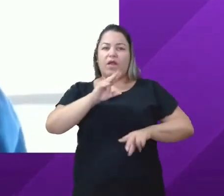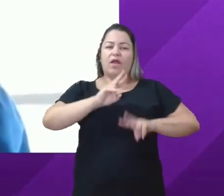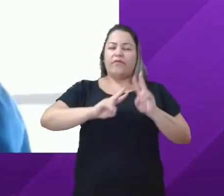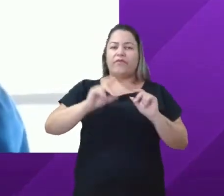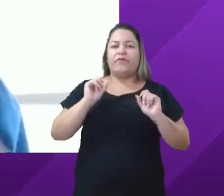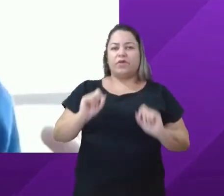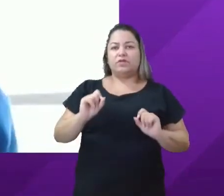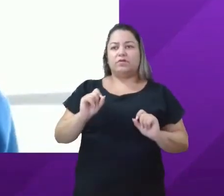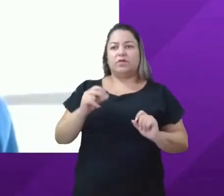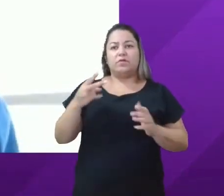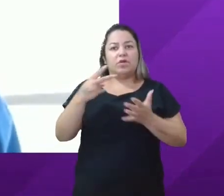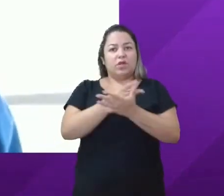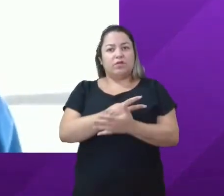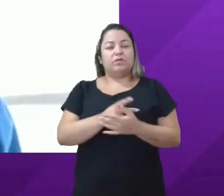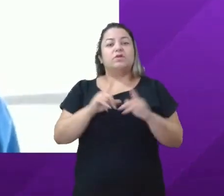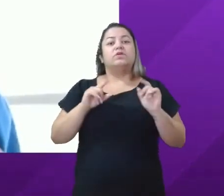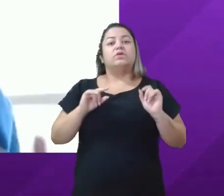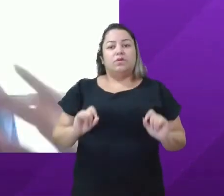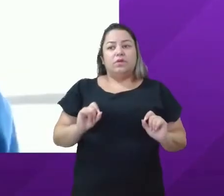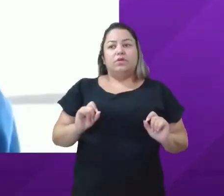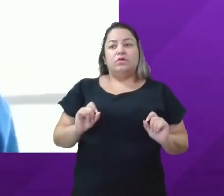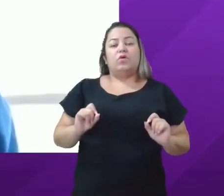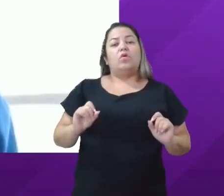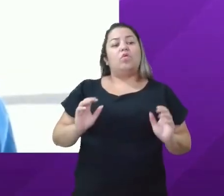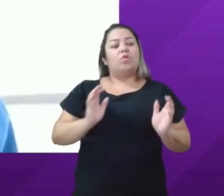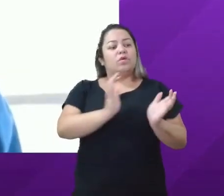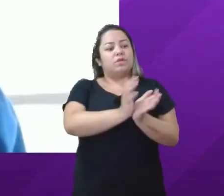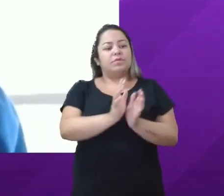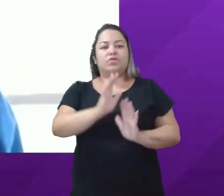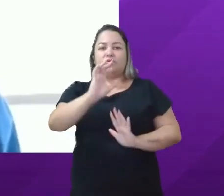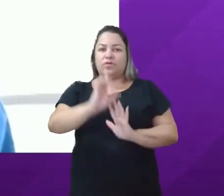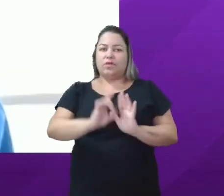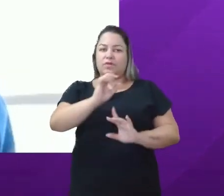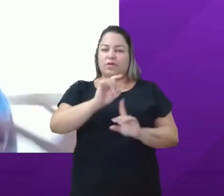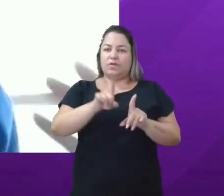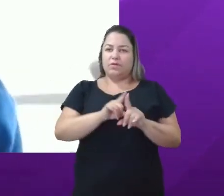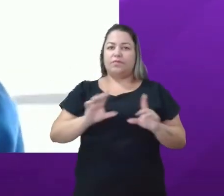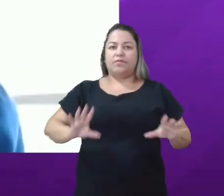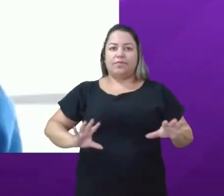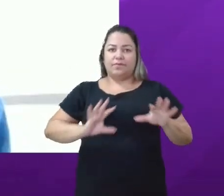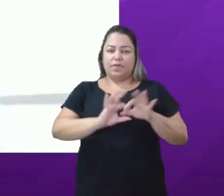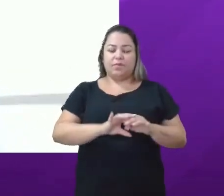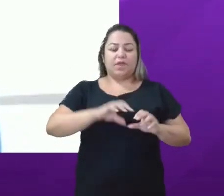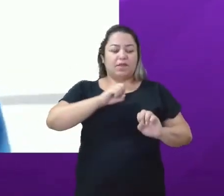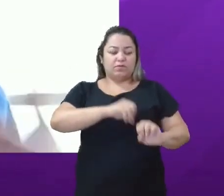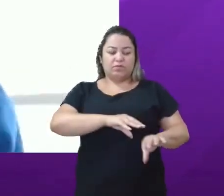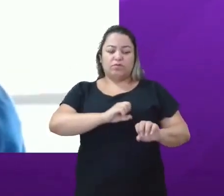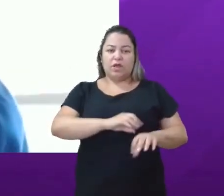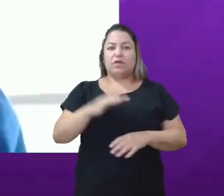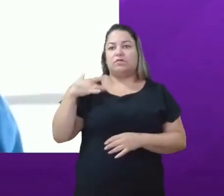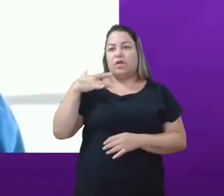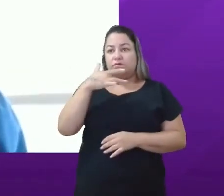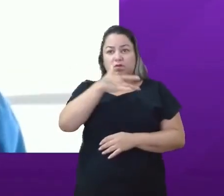isso ocorre, há um conjunto de direitos associados, inclusive à educação, à